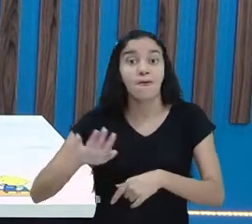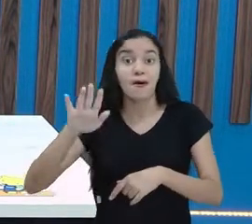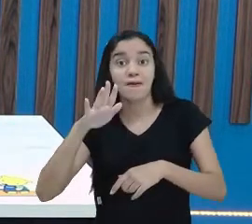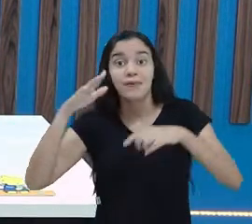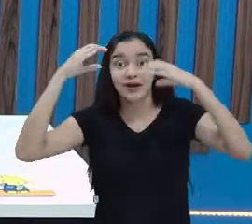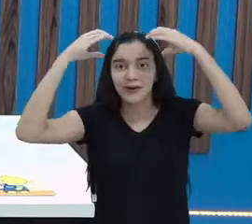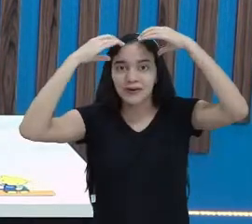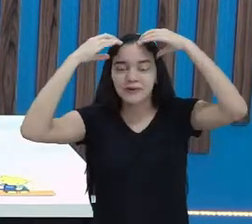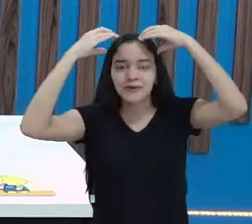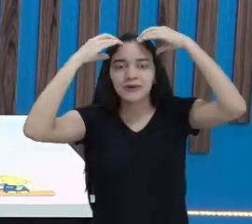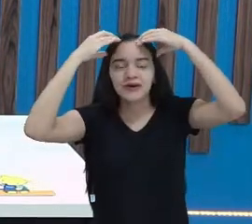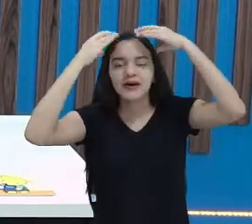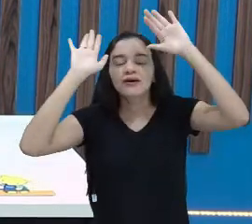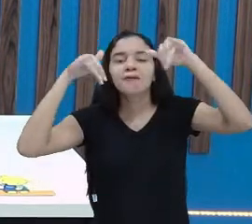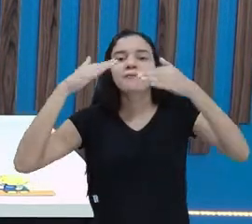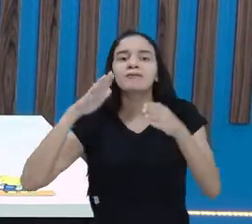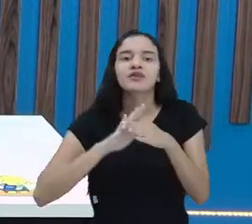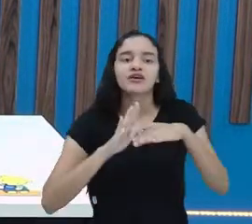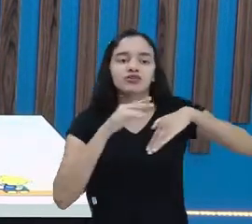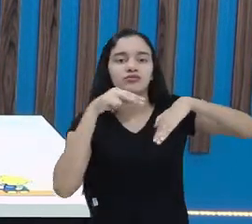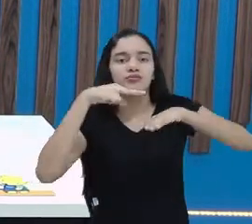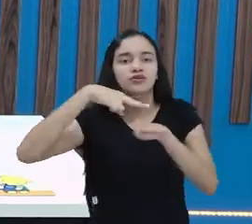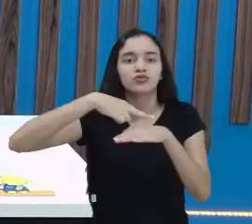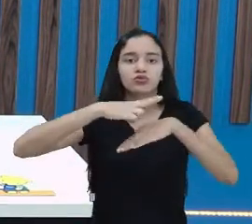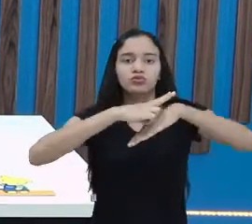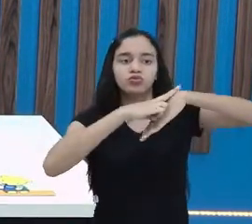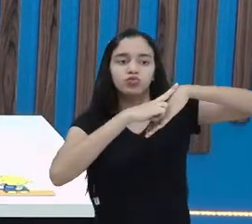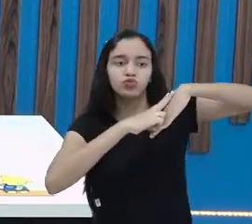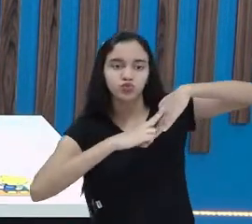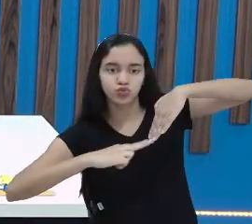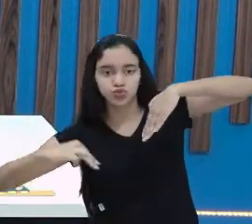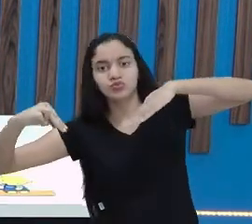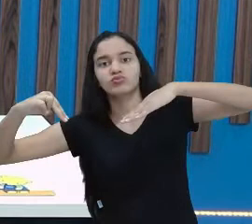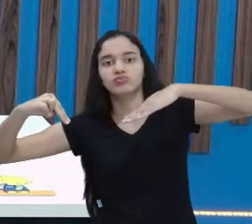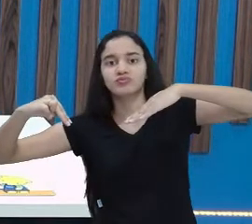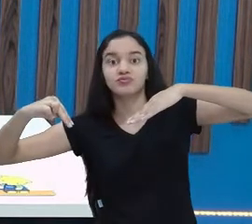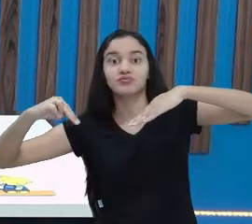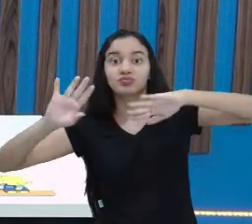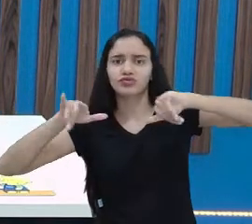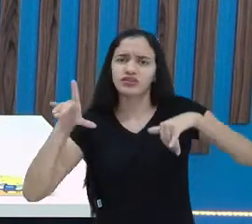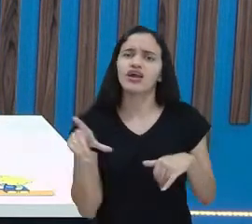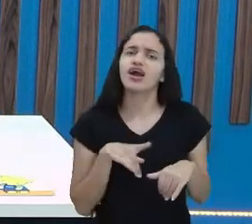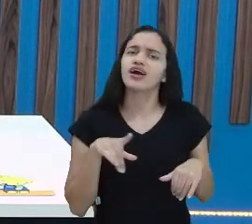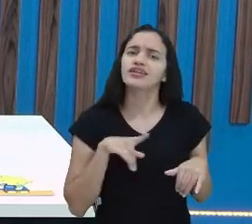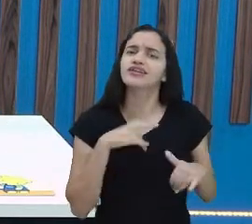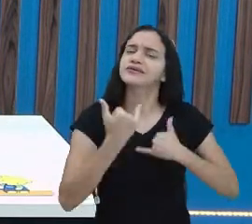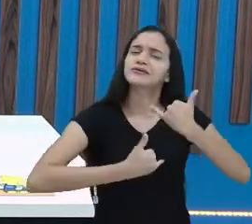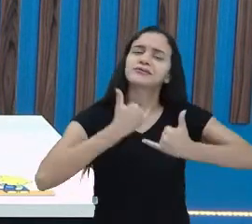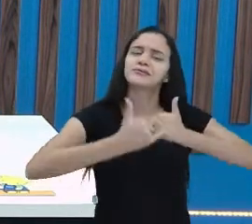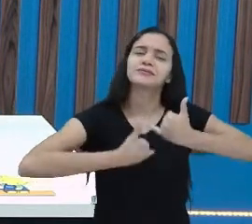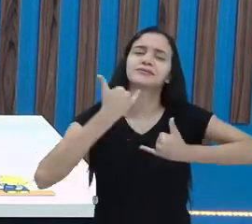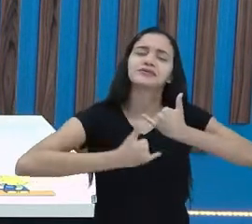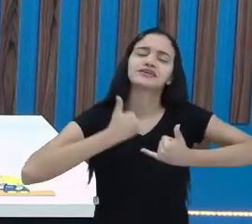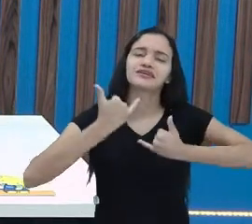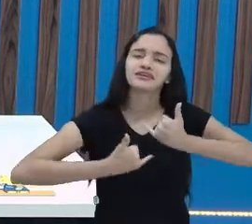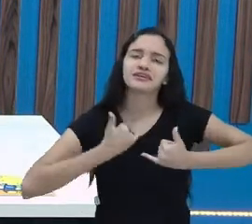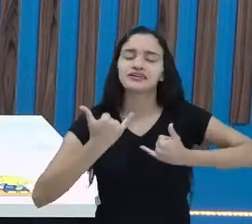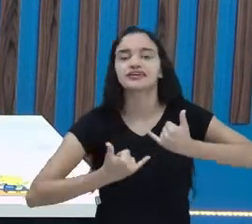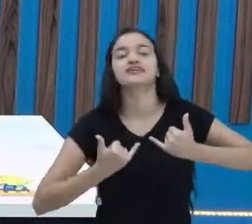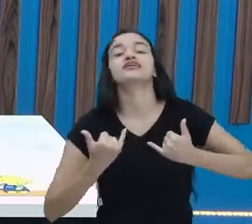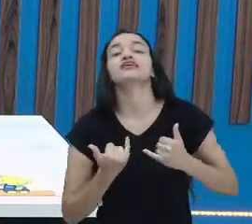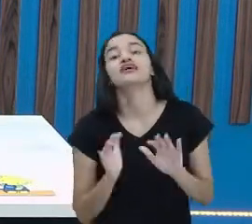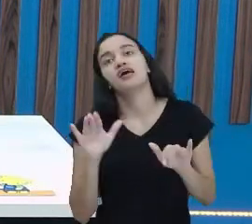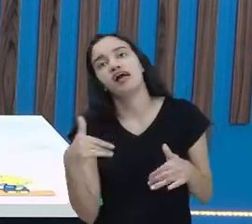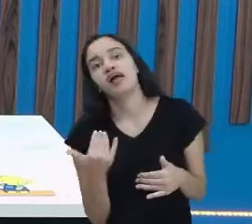ursinho em cima de um escorrego. Geralmente, quem estuda em creche tem esses brinquedos na creche. Quem é de uma escola